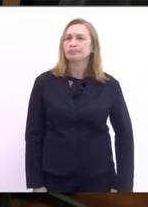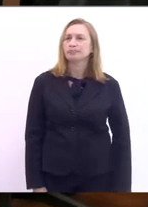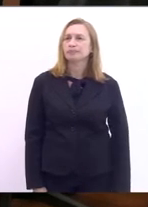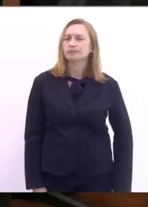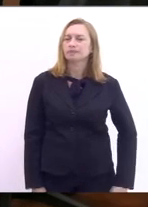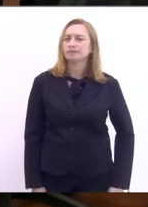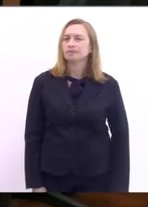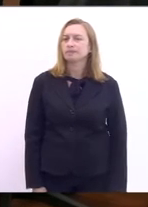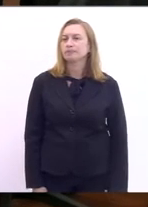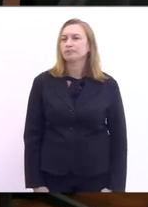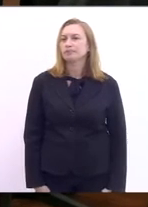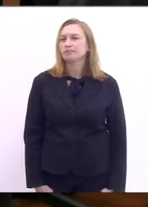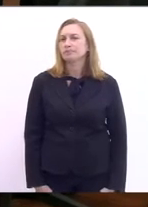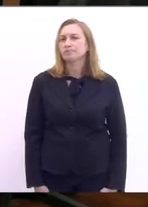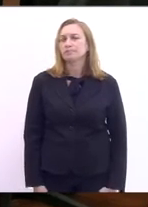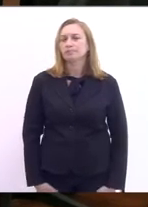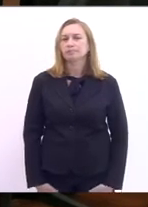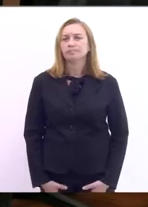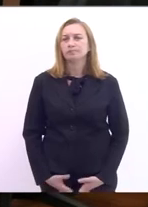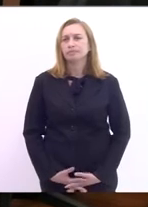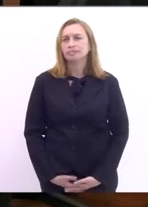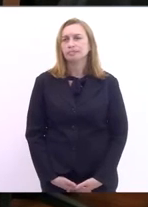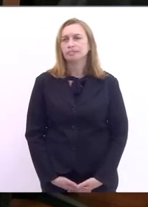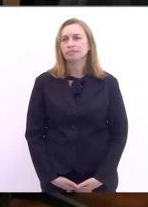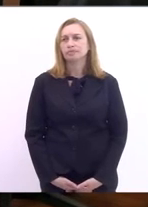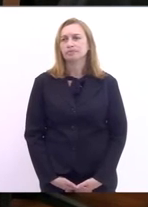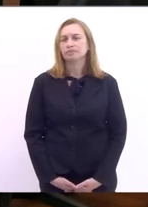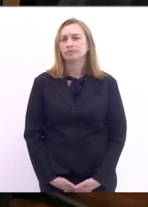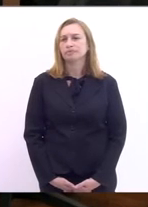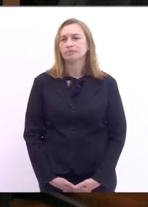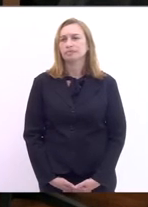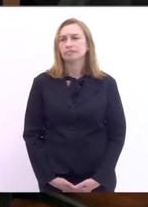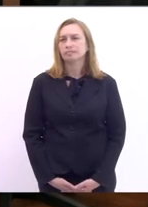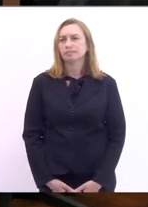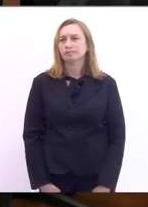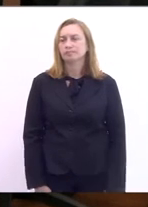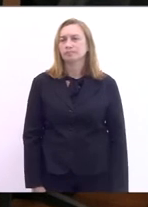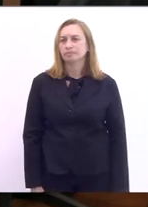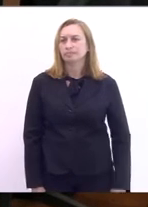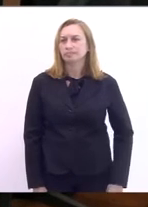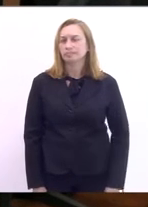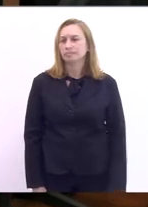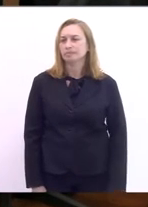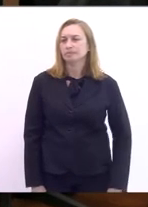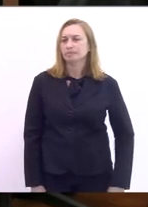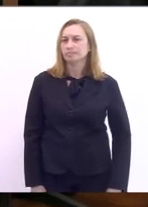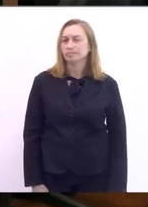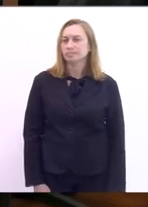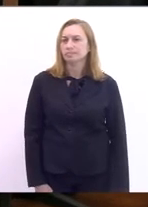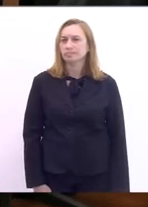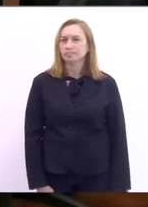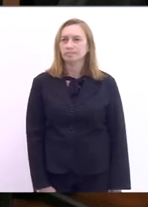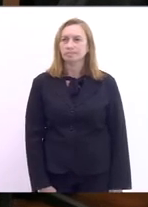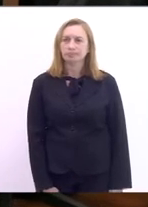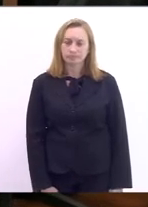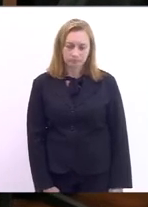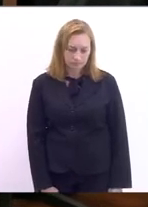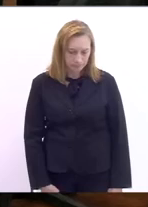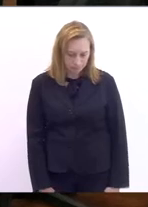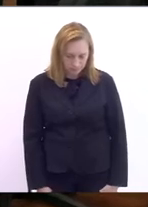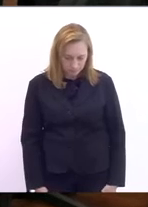uma obrigação do governo. E ainda tem as contrapartidas efetivas